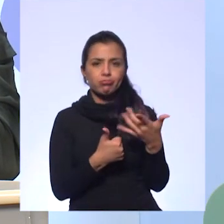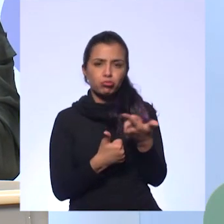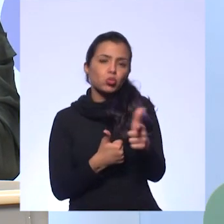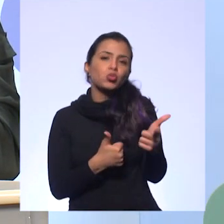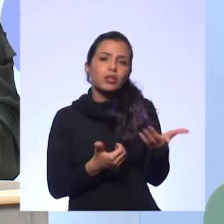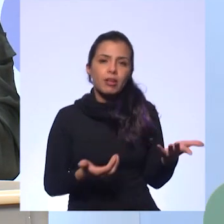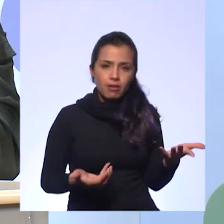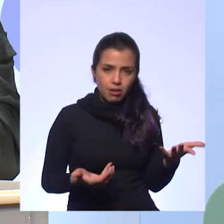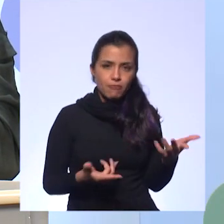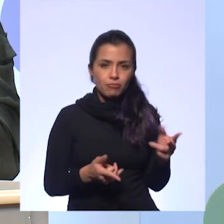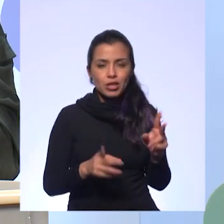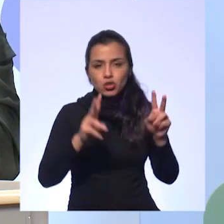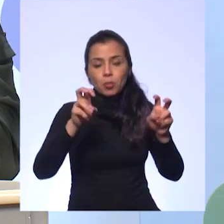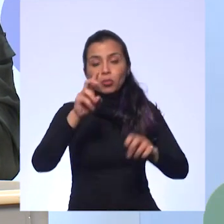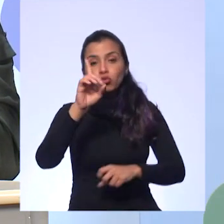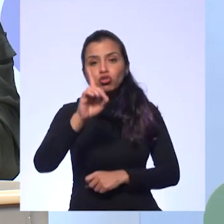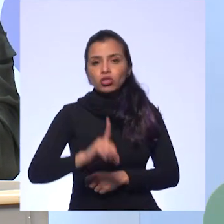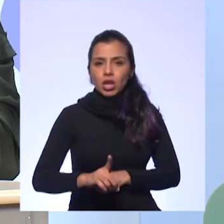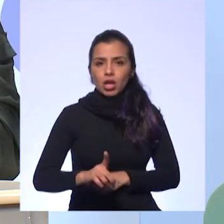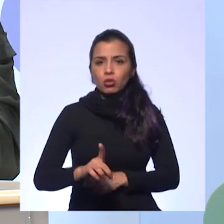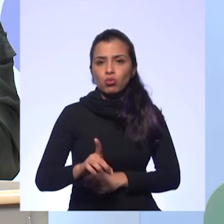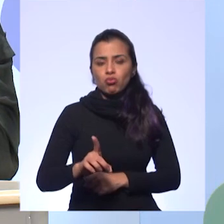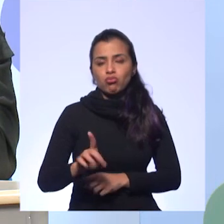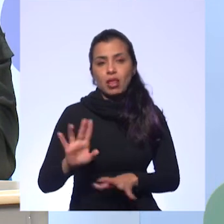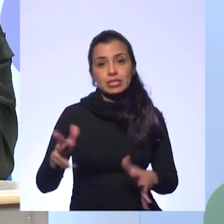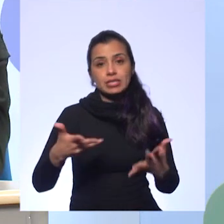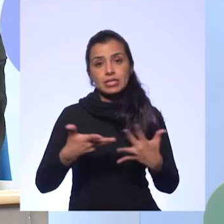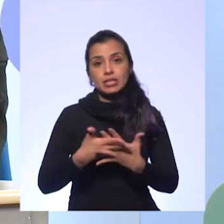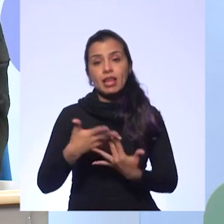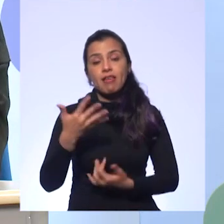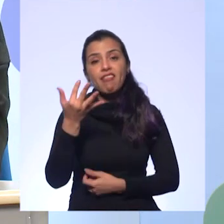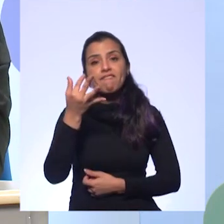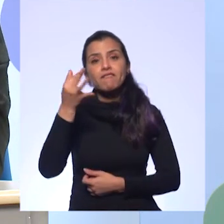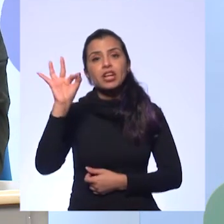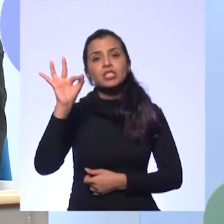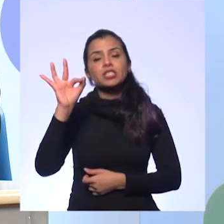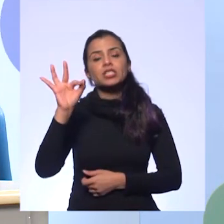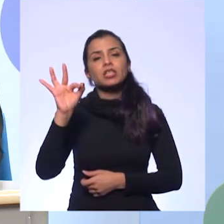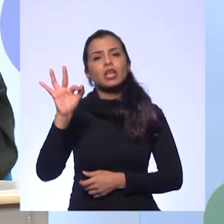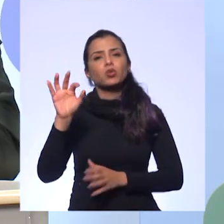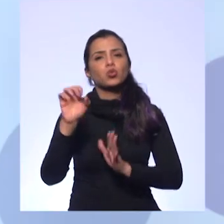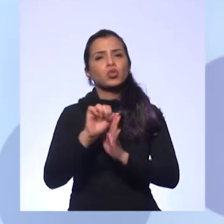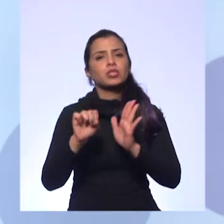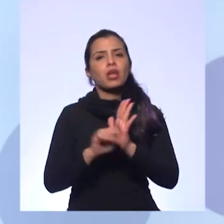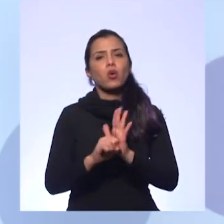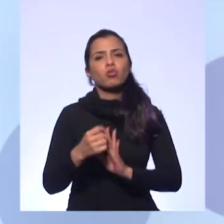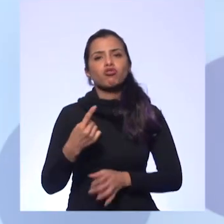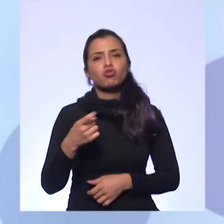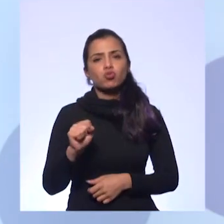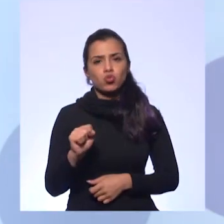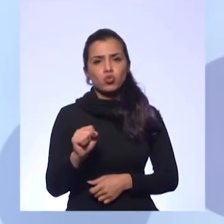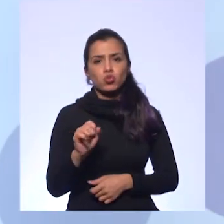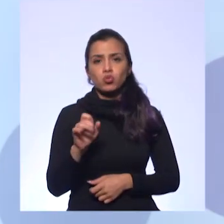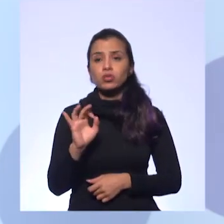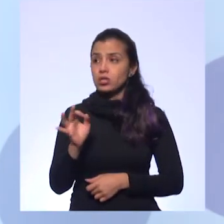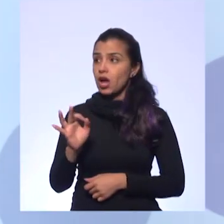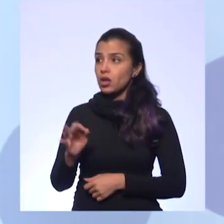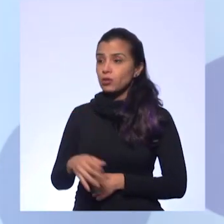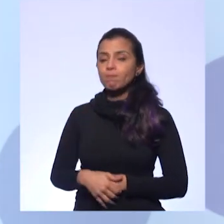aí à margem da cidadania na França aí do século XVIII. É isso mesmo, não é? Isso, exatamente. Então, os estudantes que